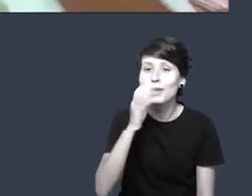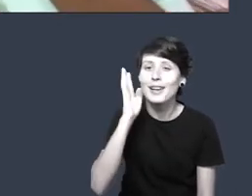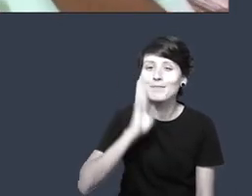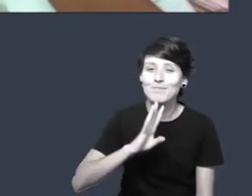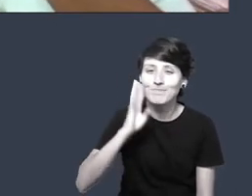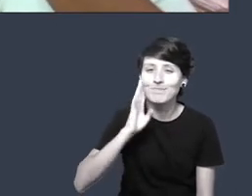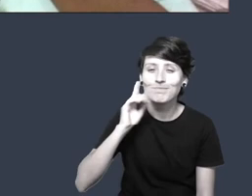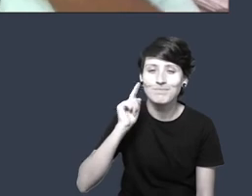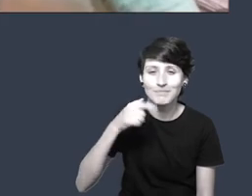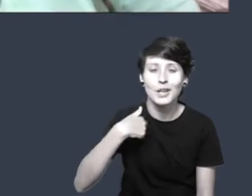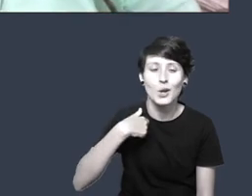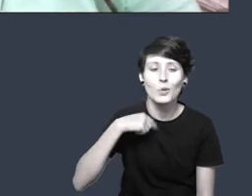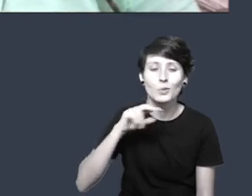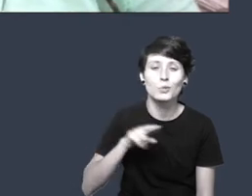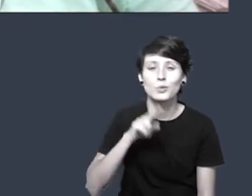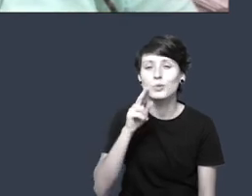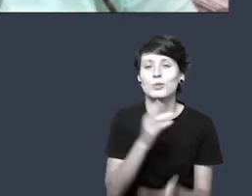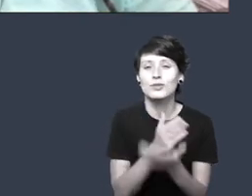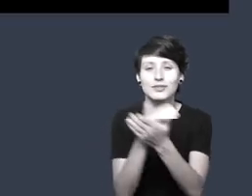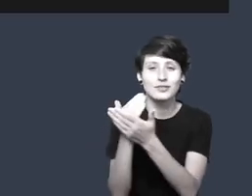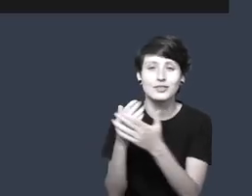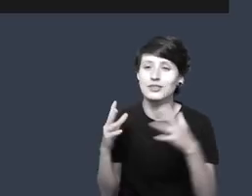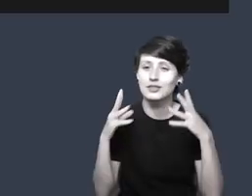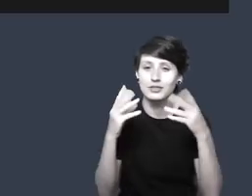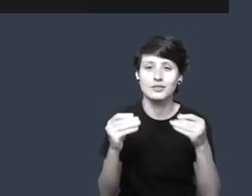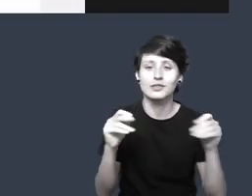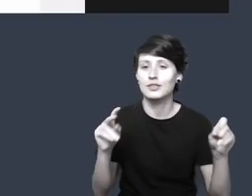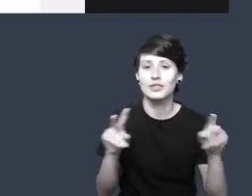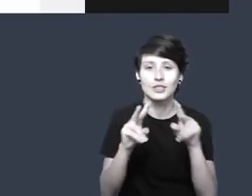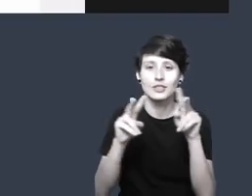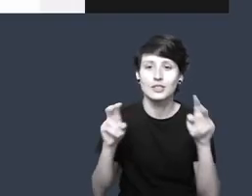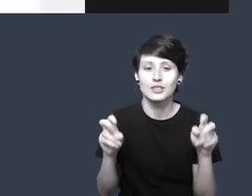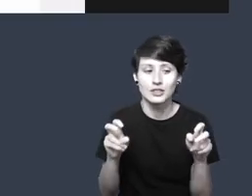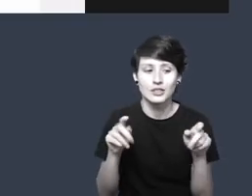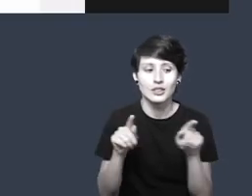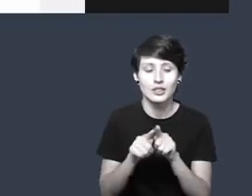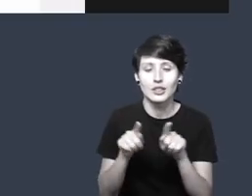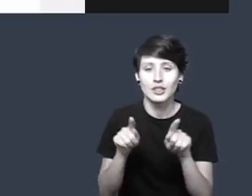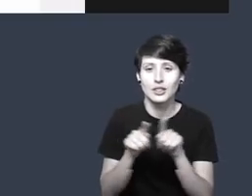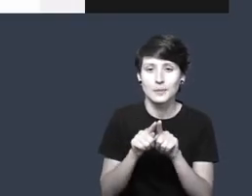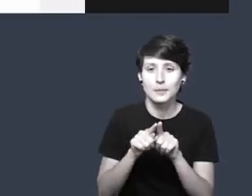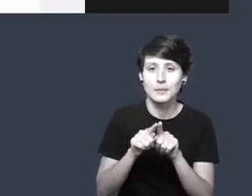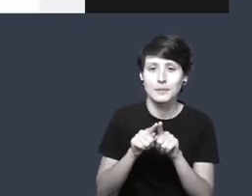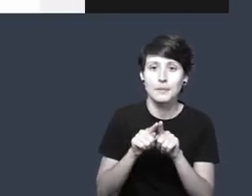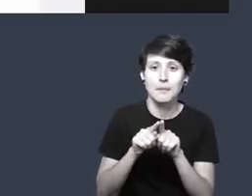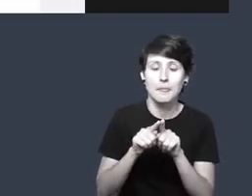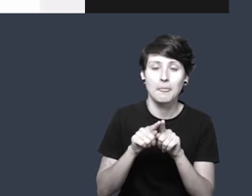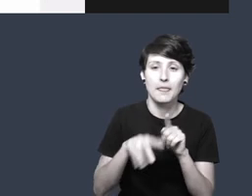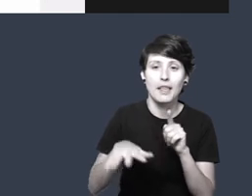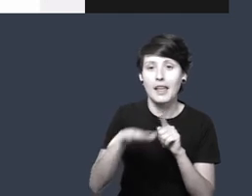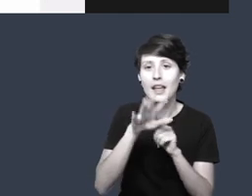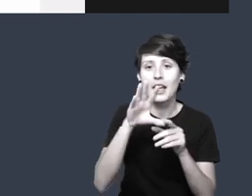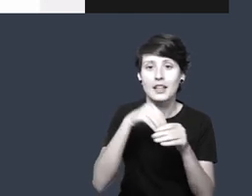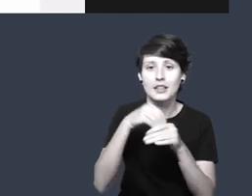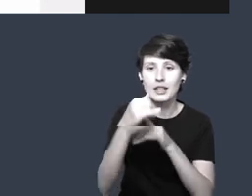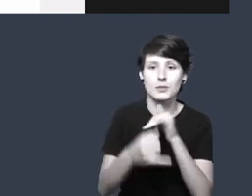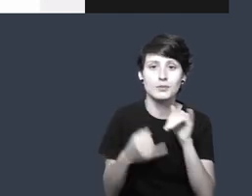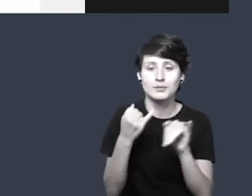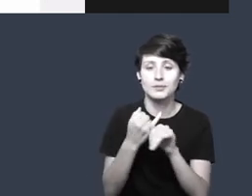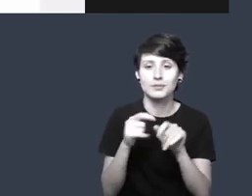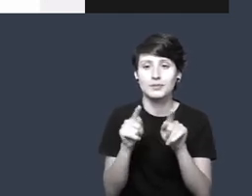ferramenta que eu dividi com todo mundo, que era sobre o AI Fairness